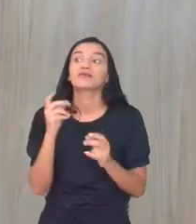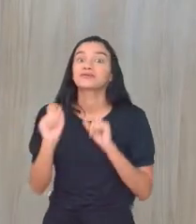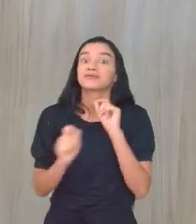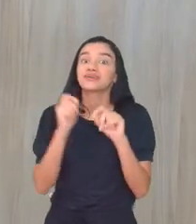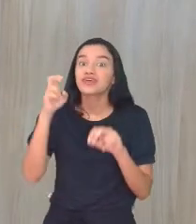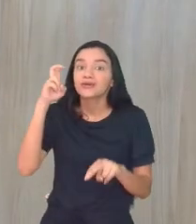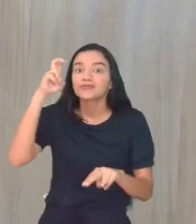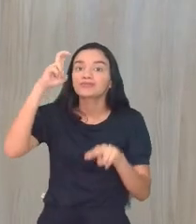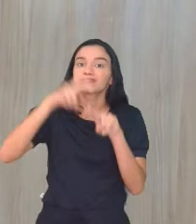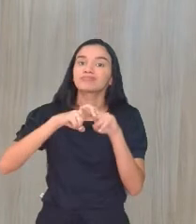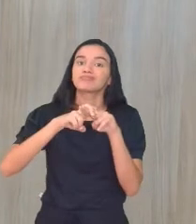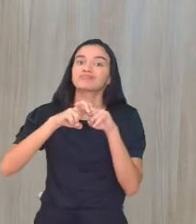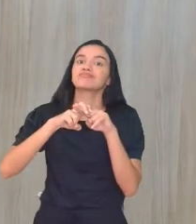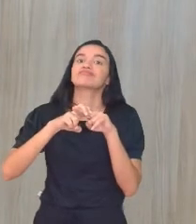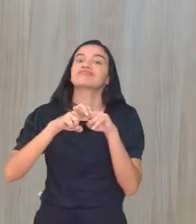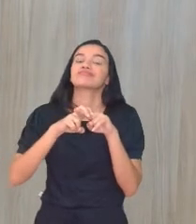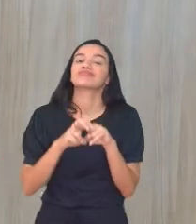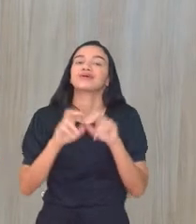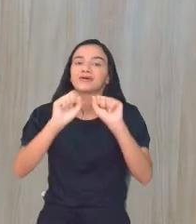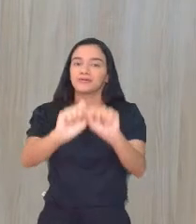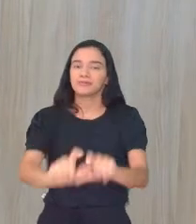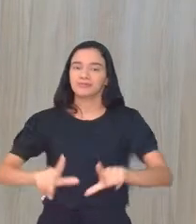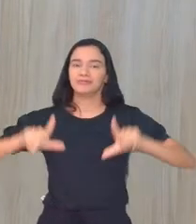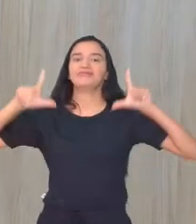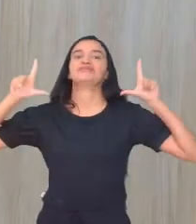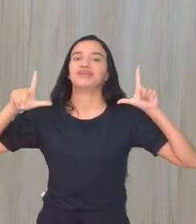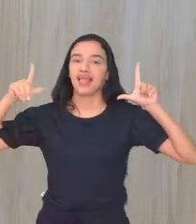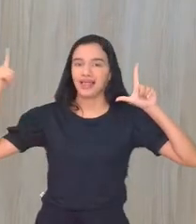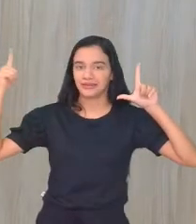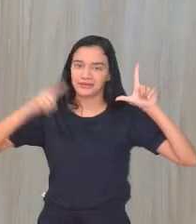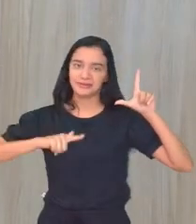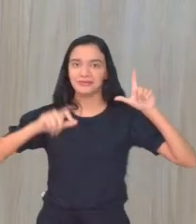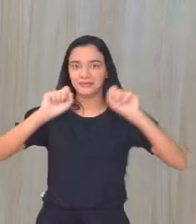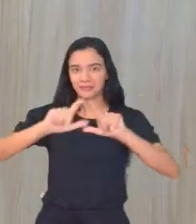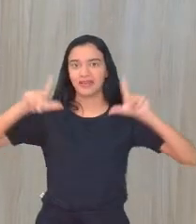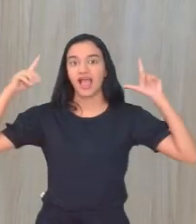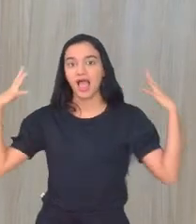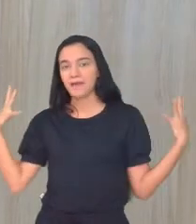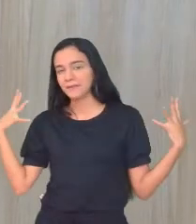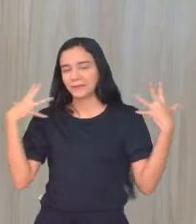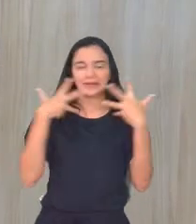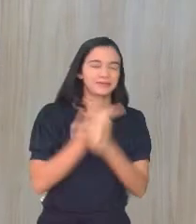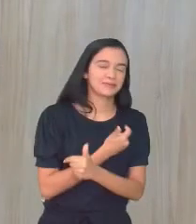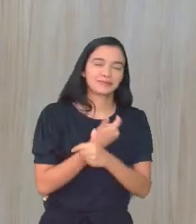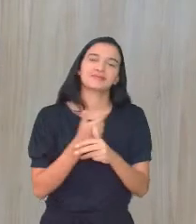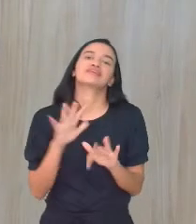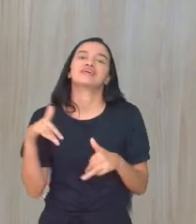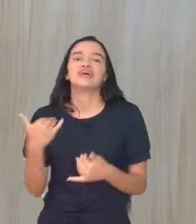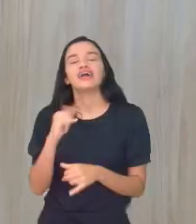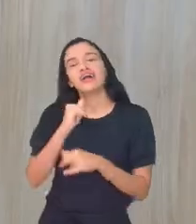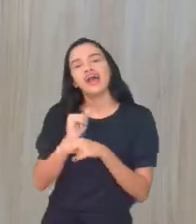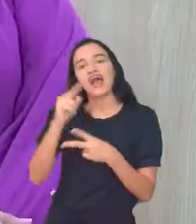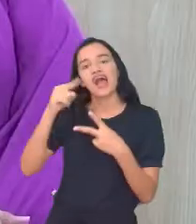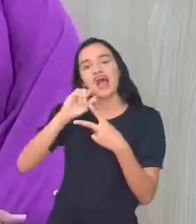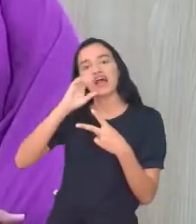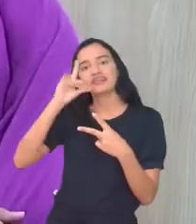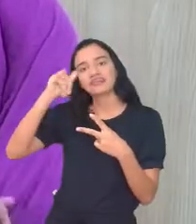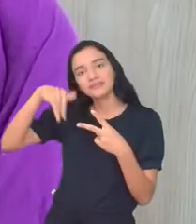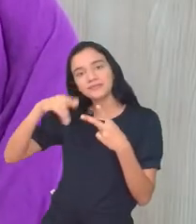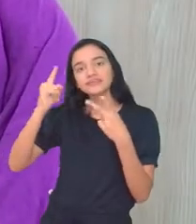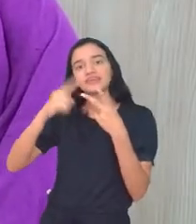no cantinho. Dá um closezinho aí de novo, Juninho, nas maravilhindas, Gine e Carla, olha elas